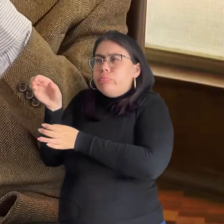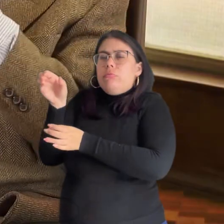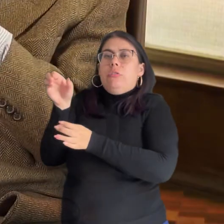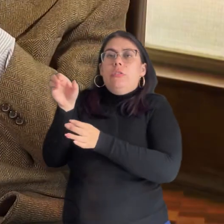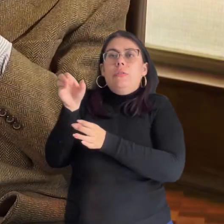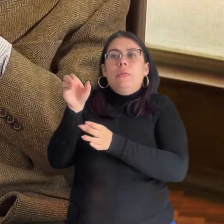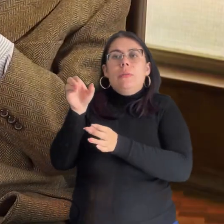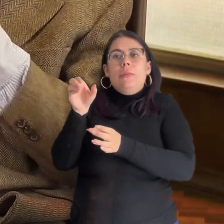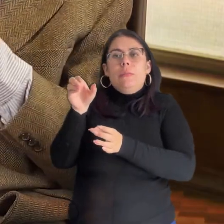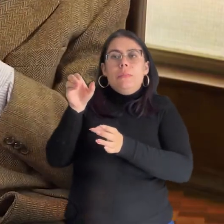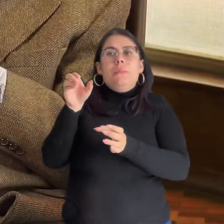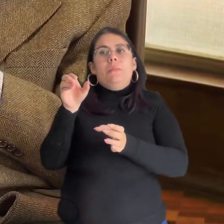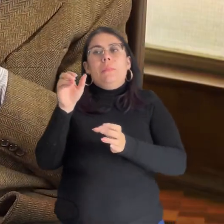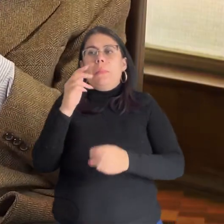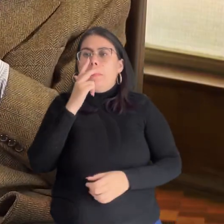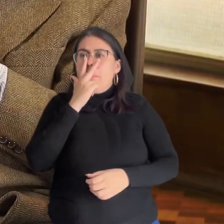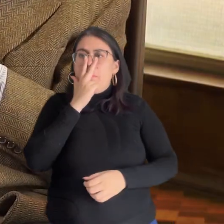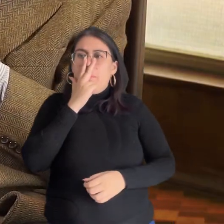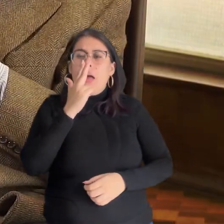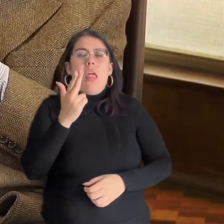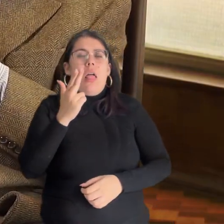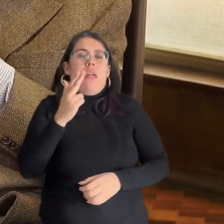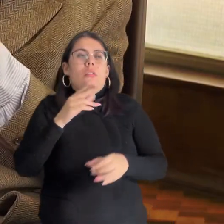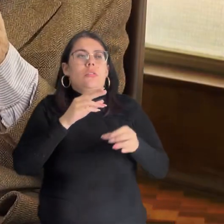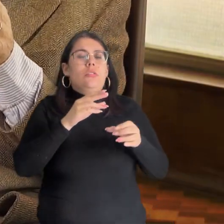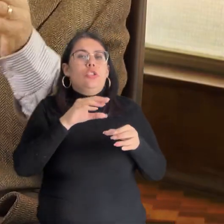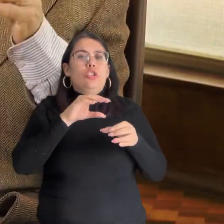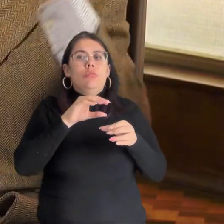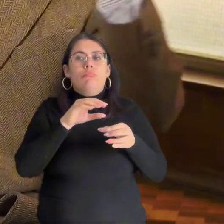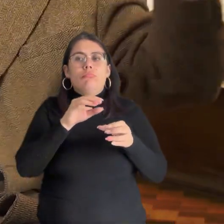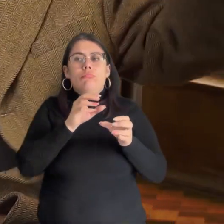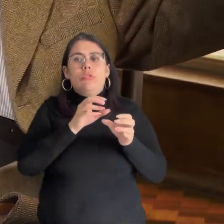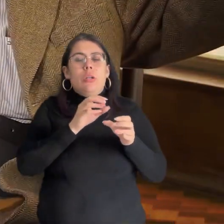Pórticos são U's, mais ou menos, umas situações assim,